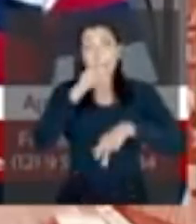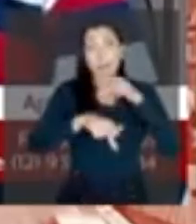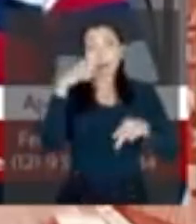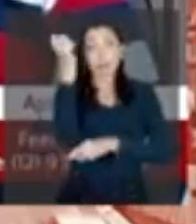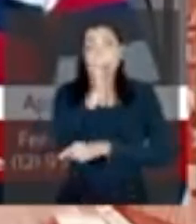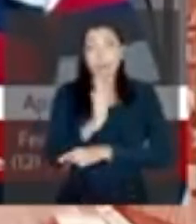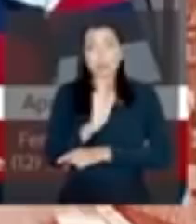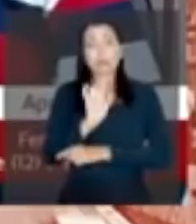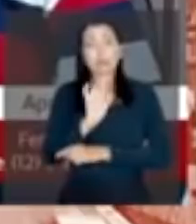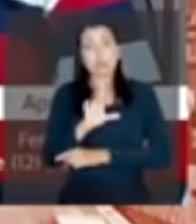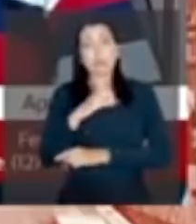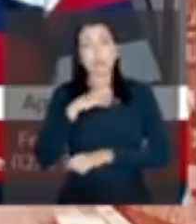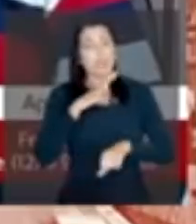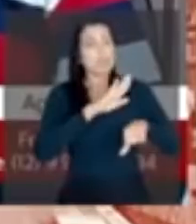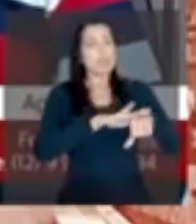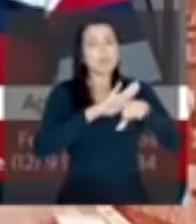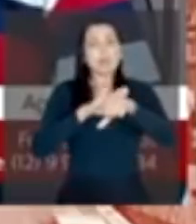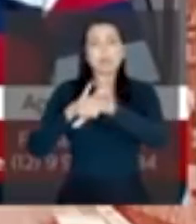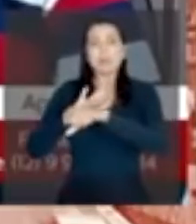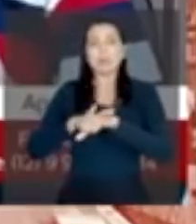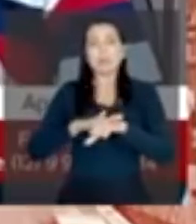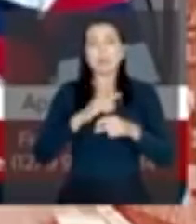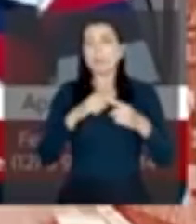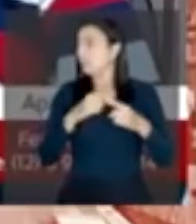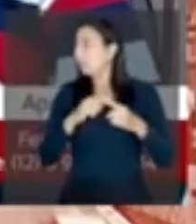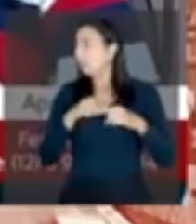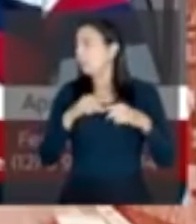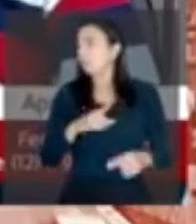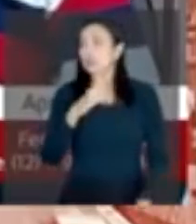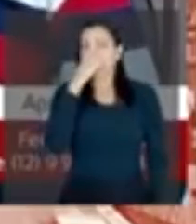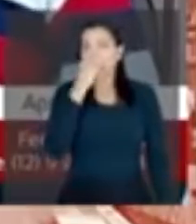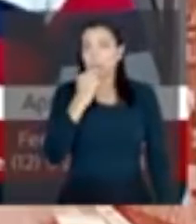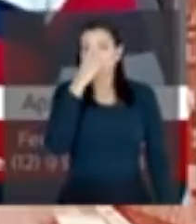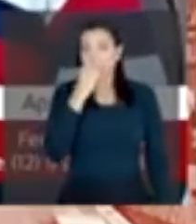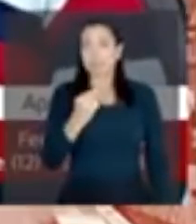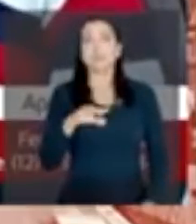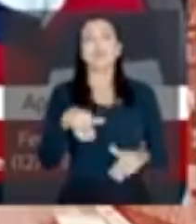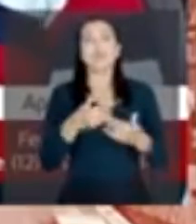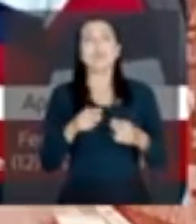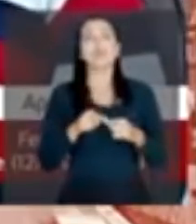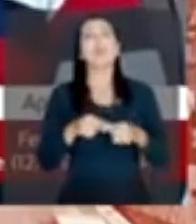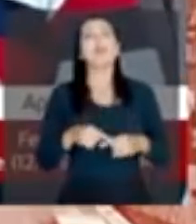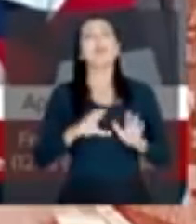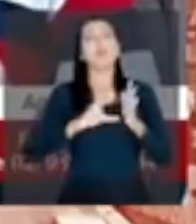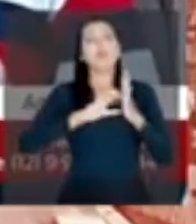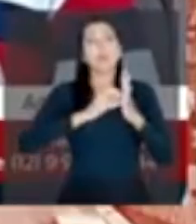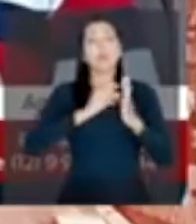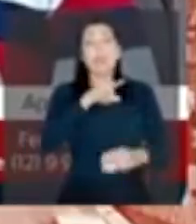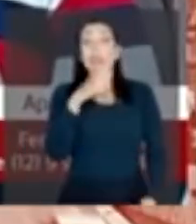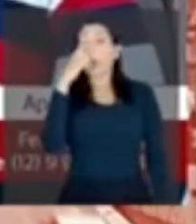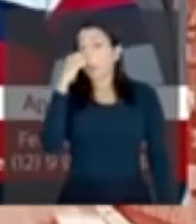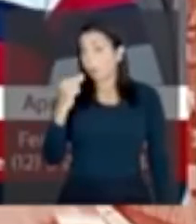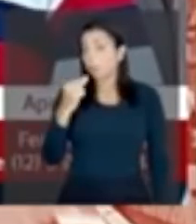uma análise sobre como a Igreja Universal e a Record estão batendo na esquerda fortemente, né? Tem até